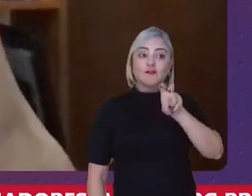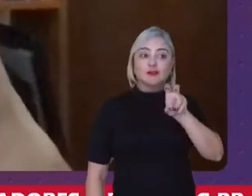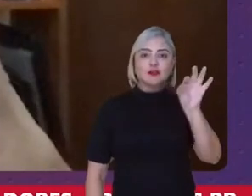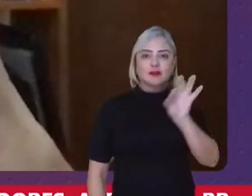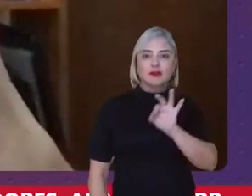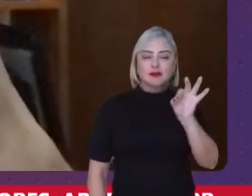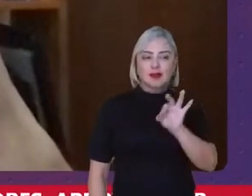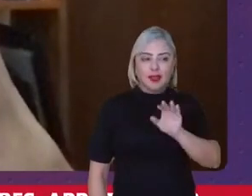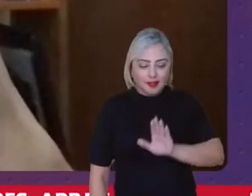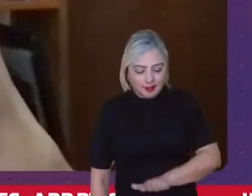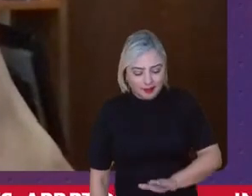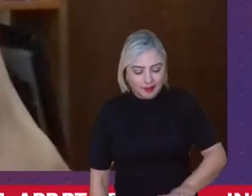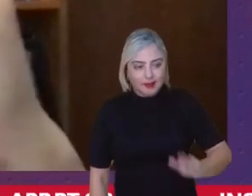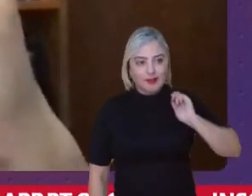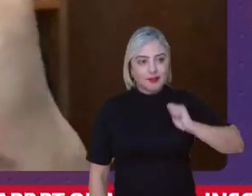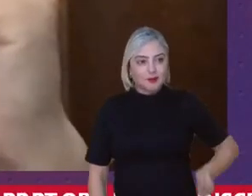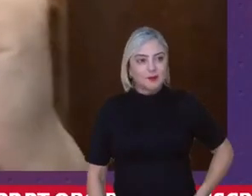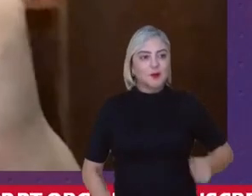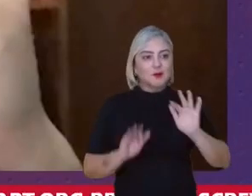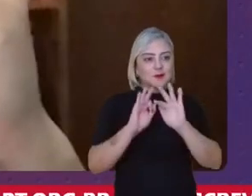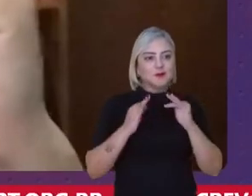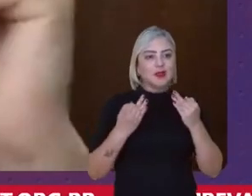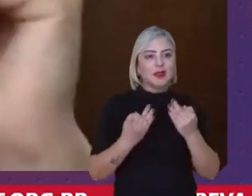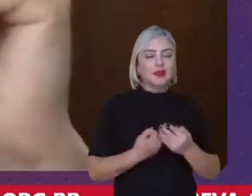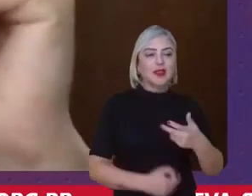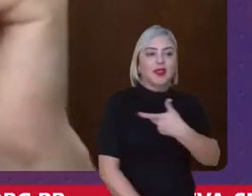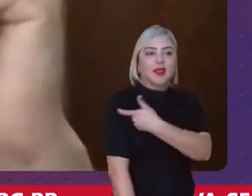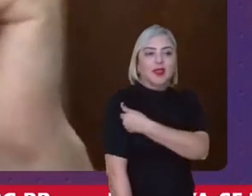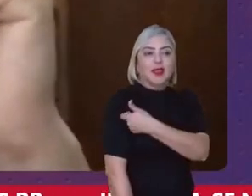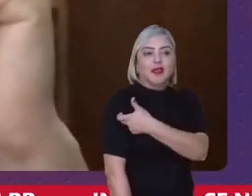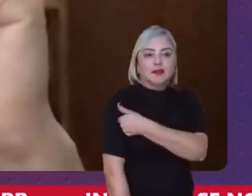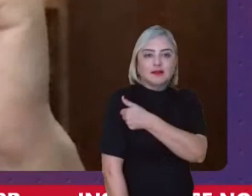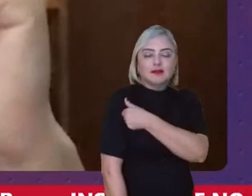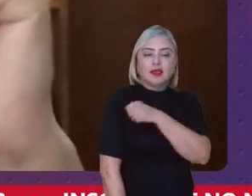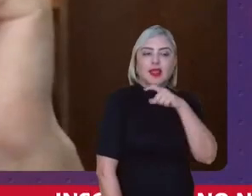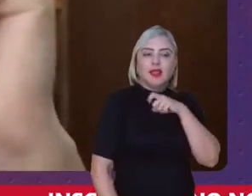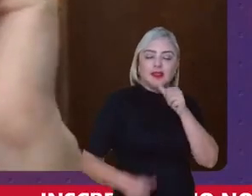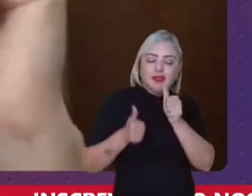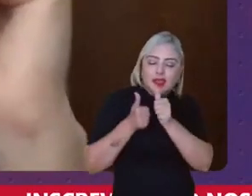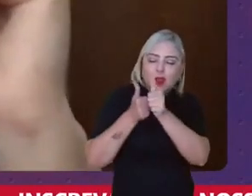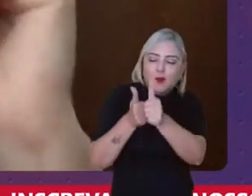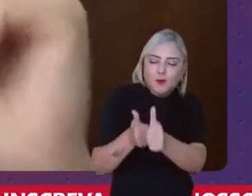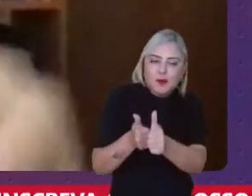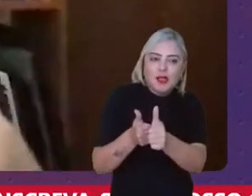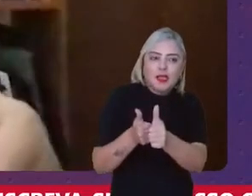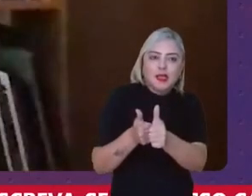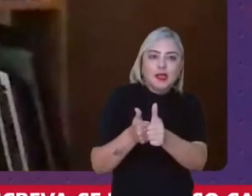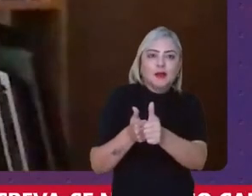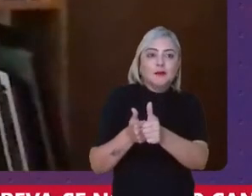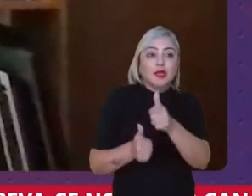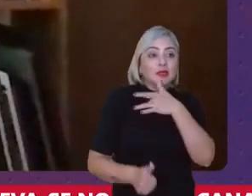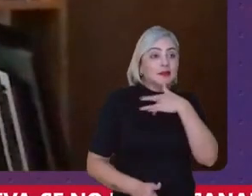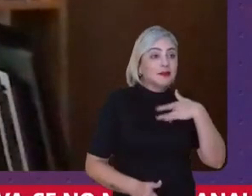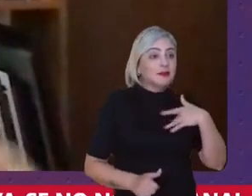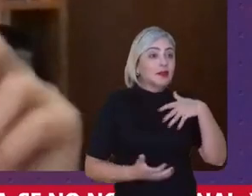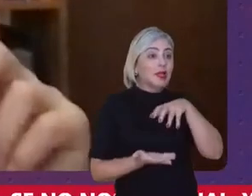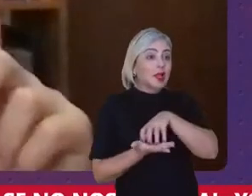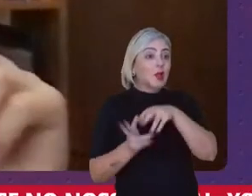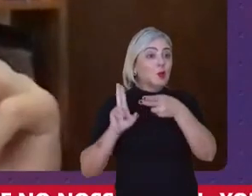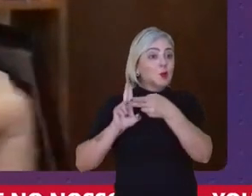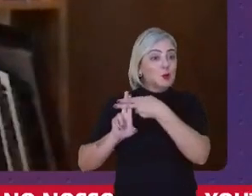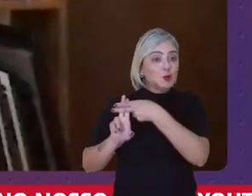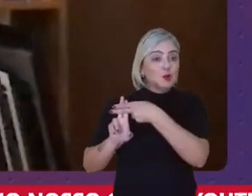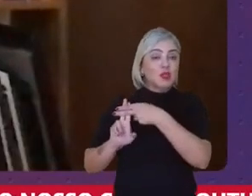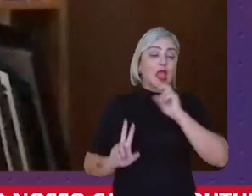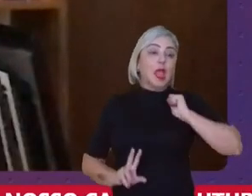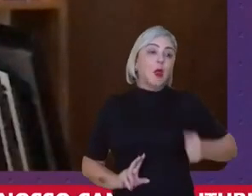99,5% das crianças do Bolsa Família são vacinadas e têm acompanhamento na rede de saúde, porque tem muita gente que fala assim, o Bolsa